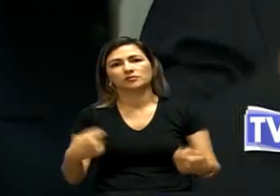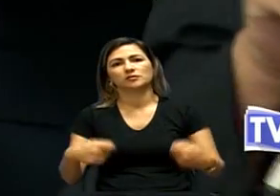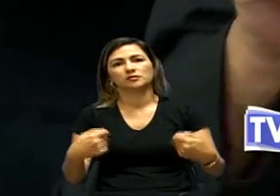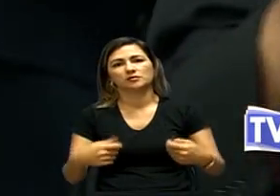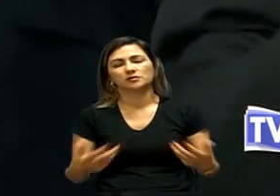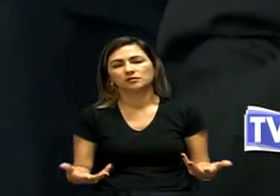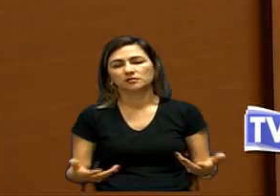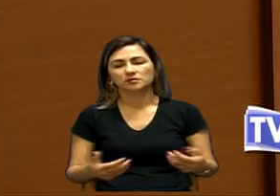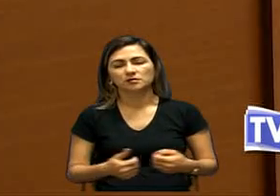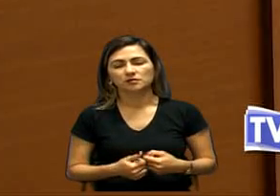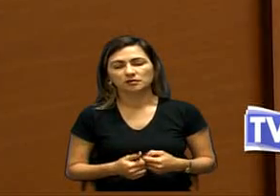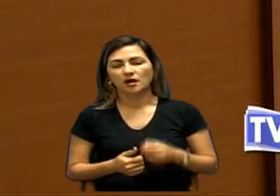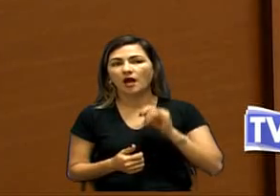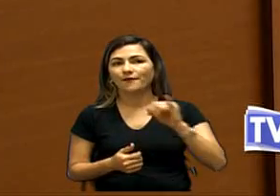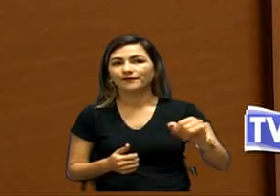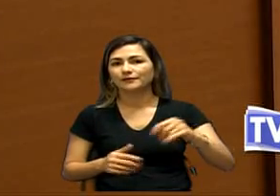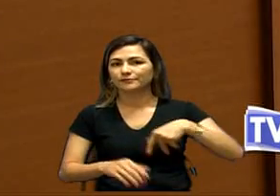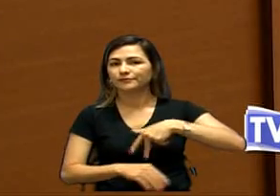Então.